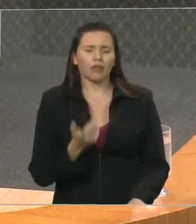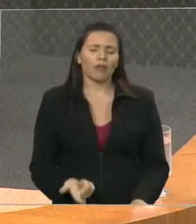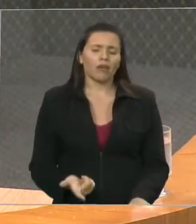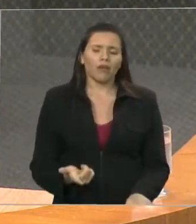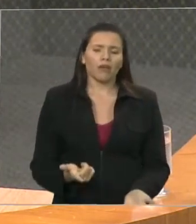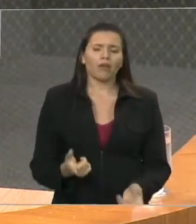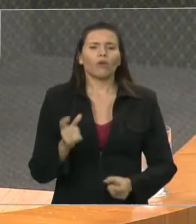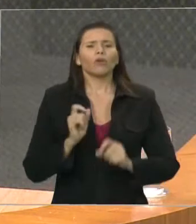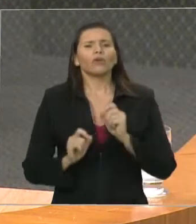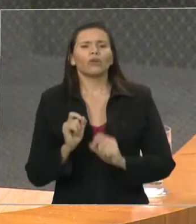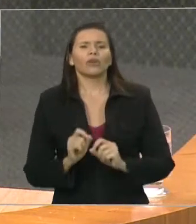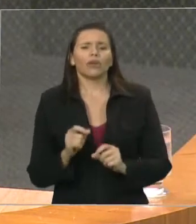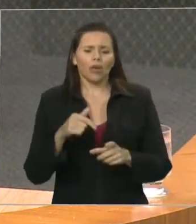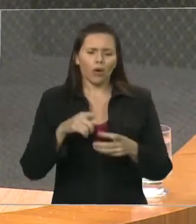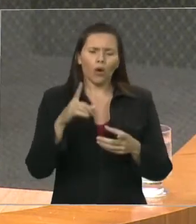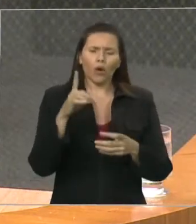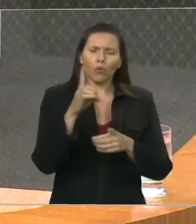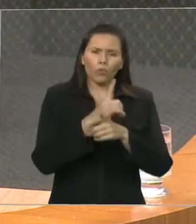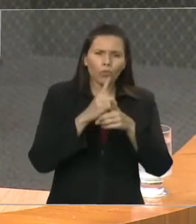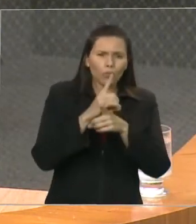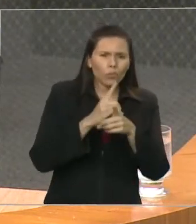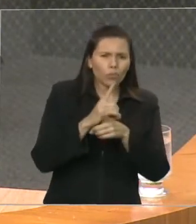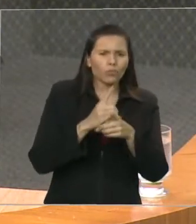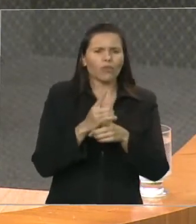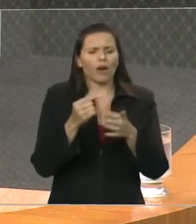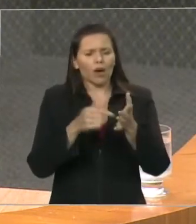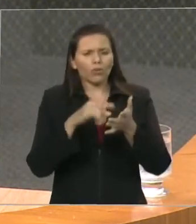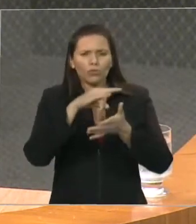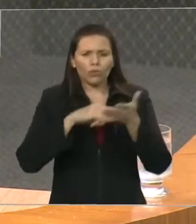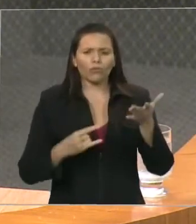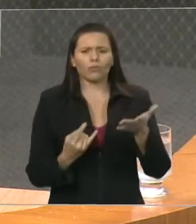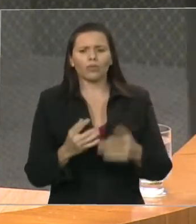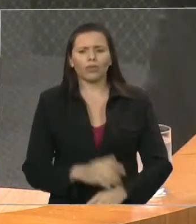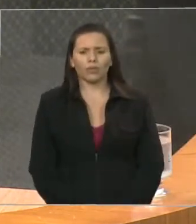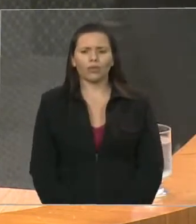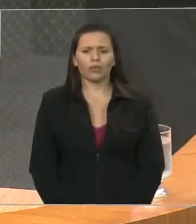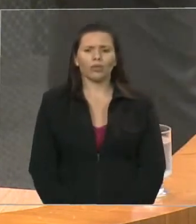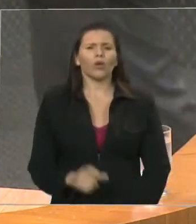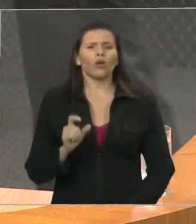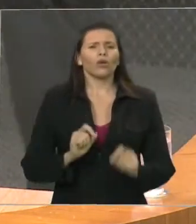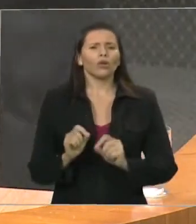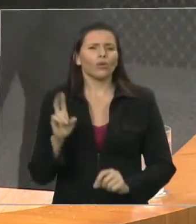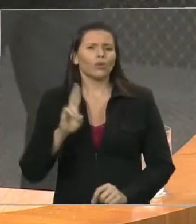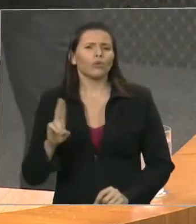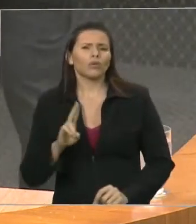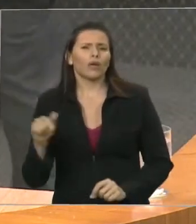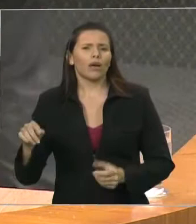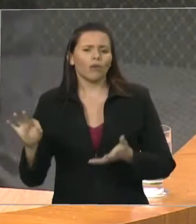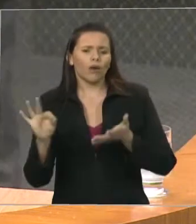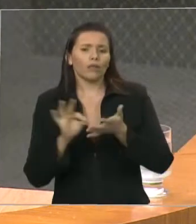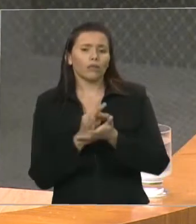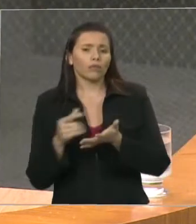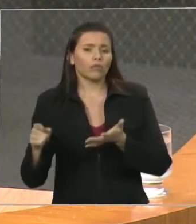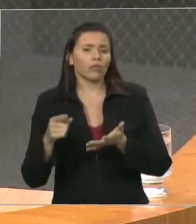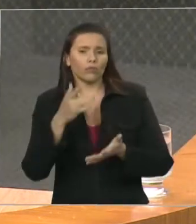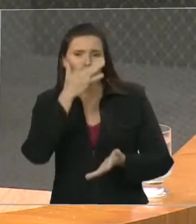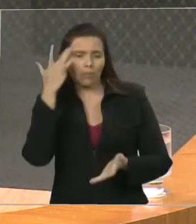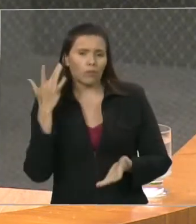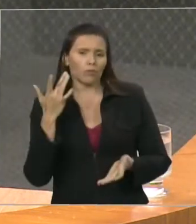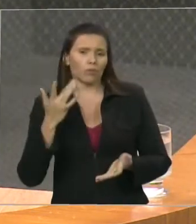assinatura eletrônica de um oficial da Polícia Militar. Depois disseram que o documento foi assinado, mas que foi um